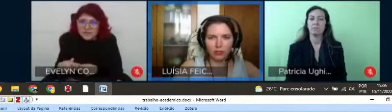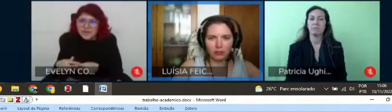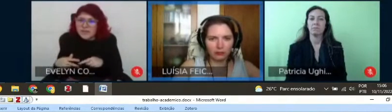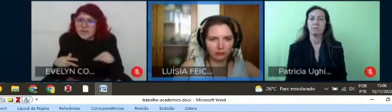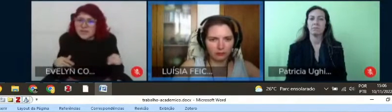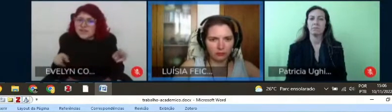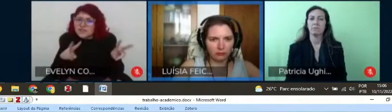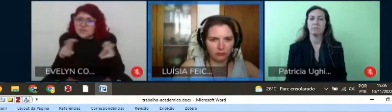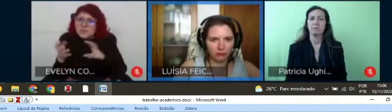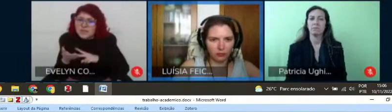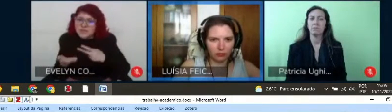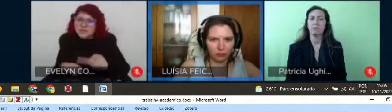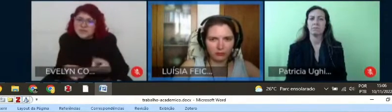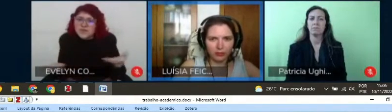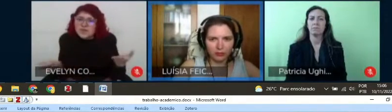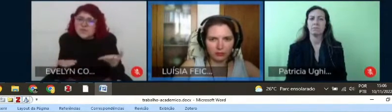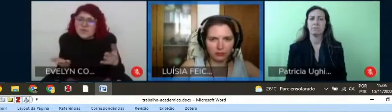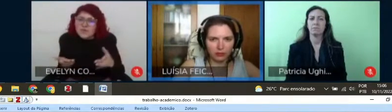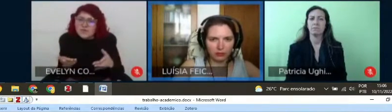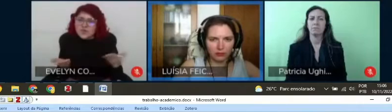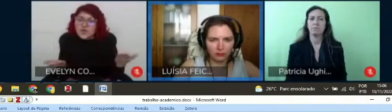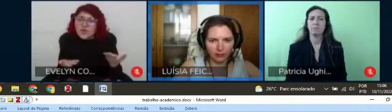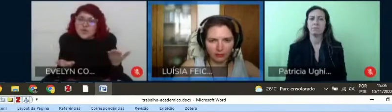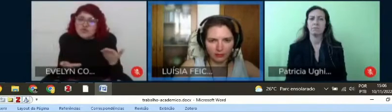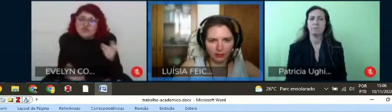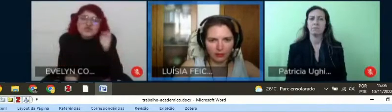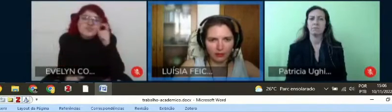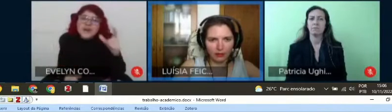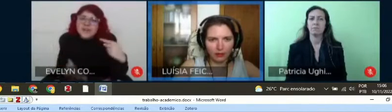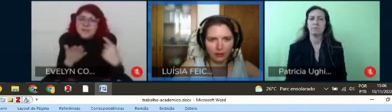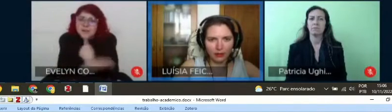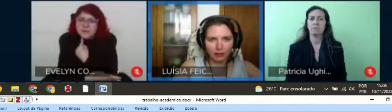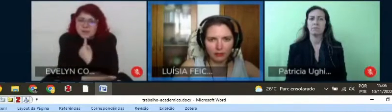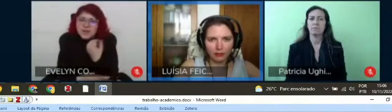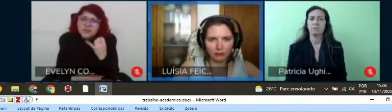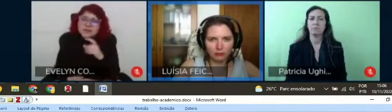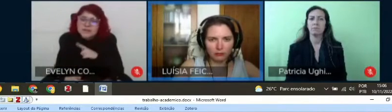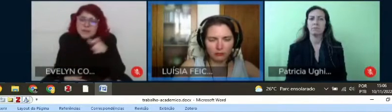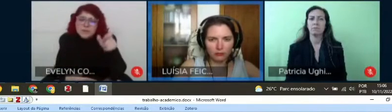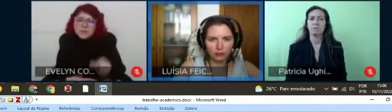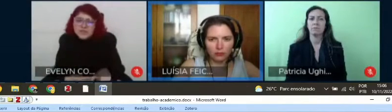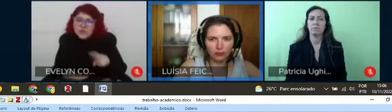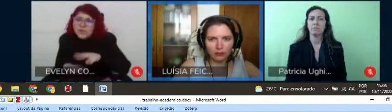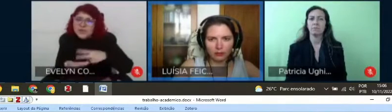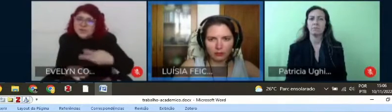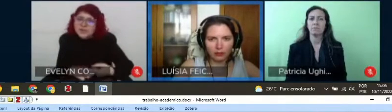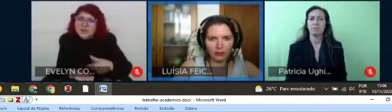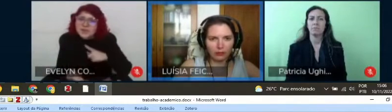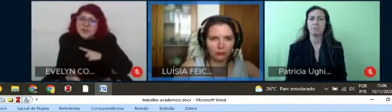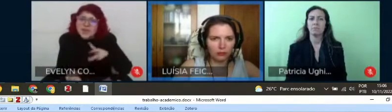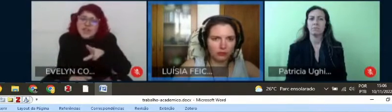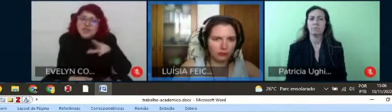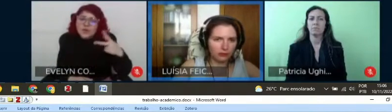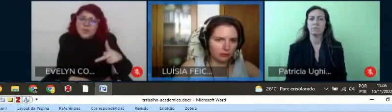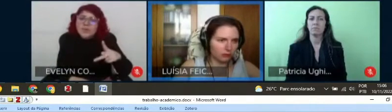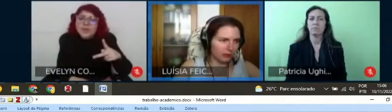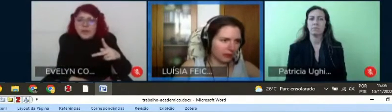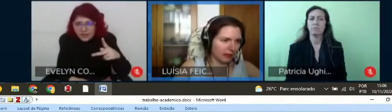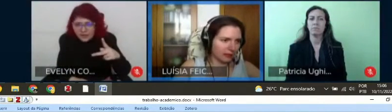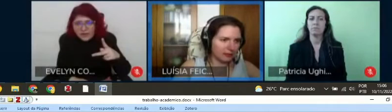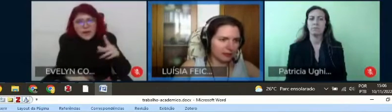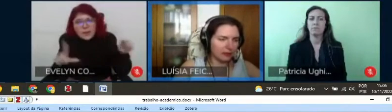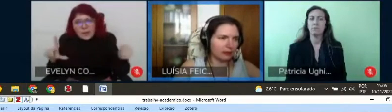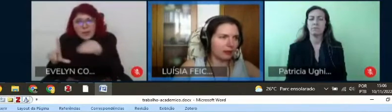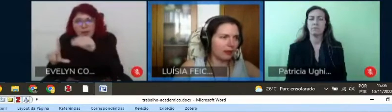perguntaram hoje de manhã, quando se tiver tradução vai estar aqui. Então, tá com todos